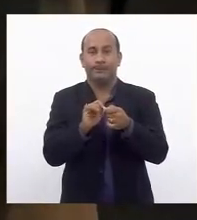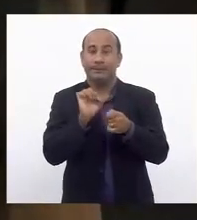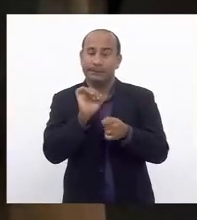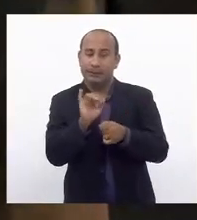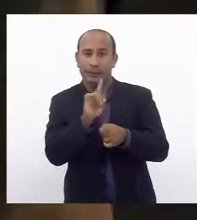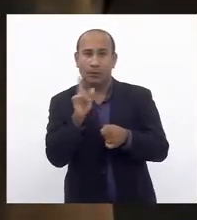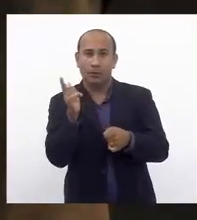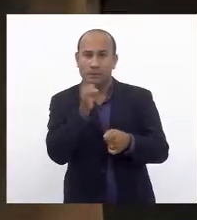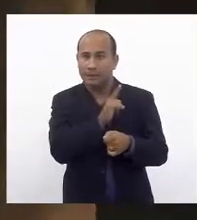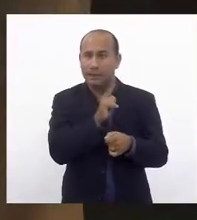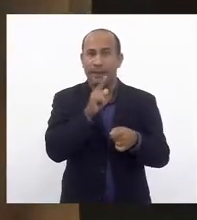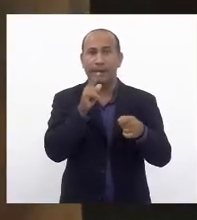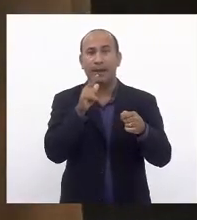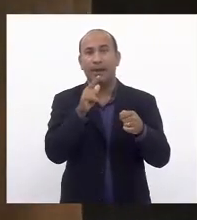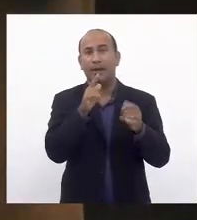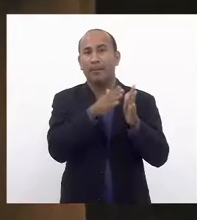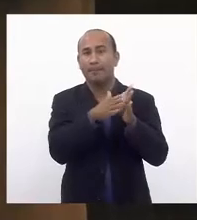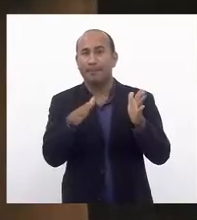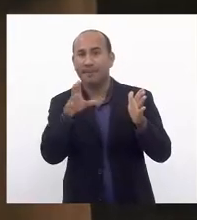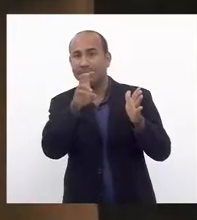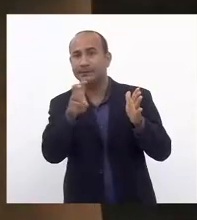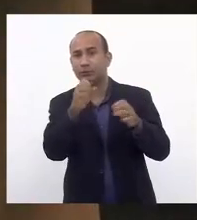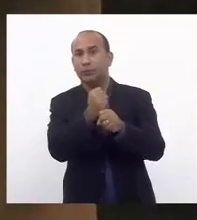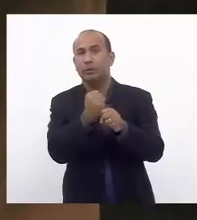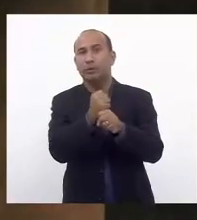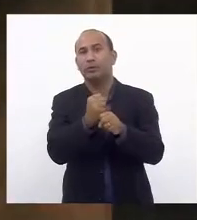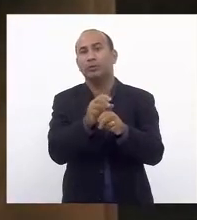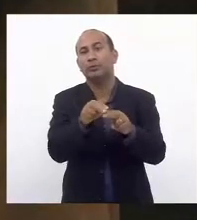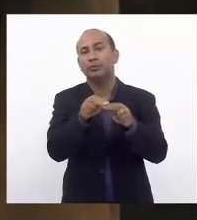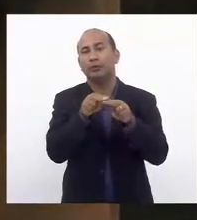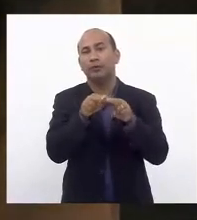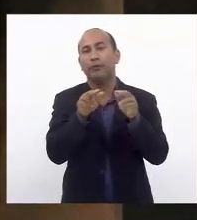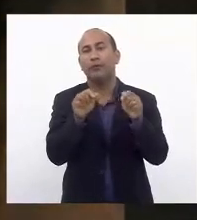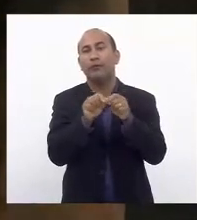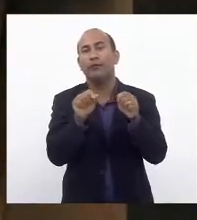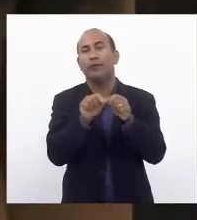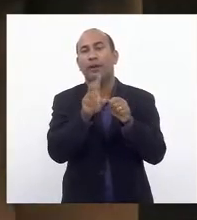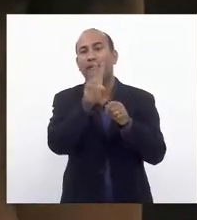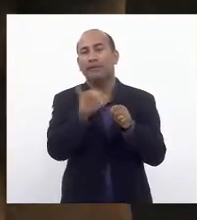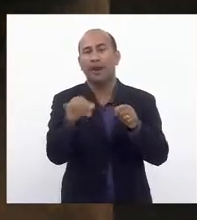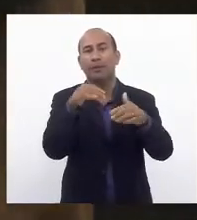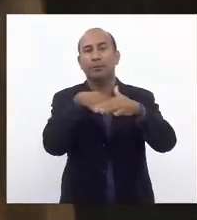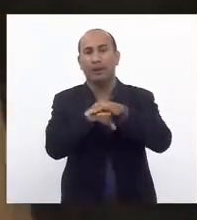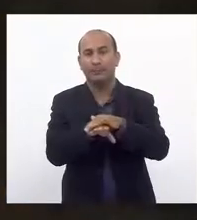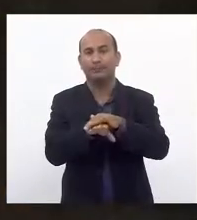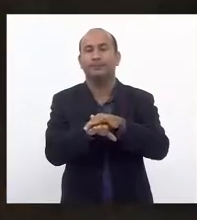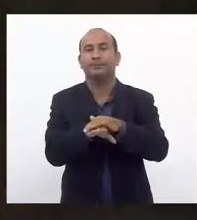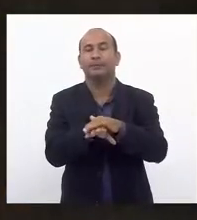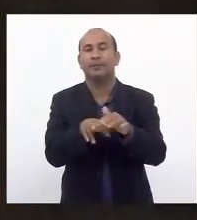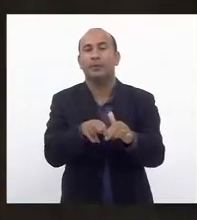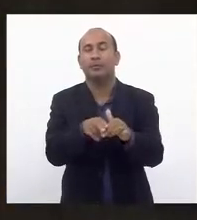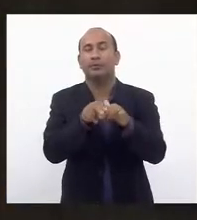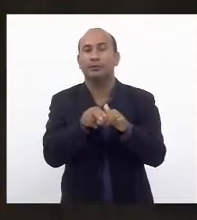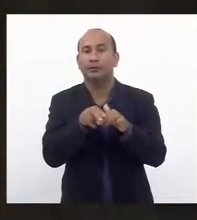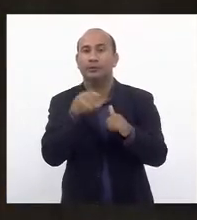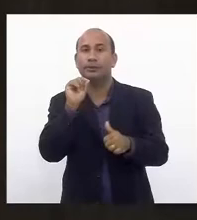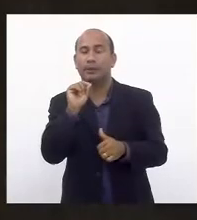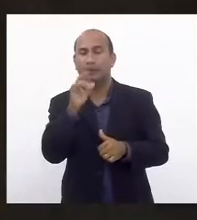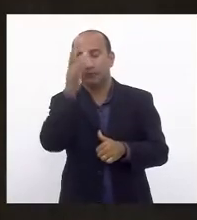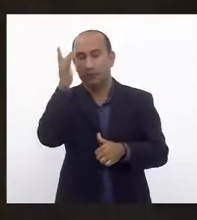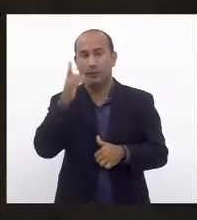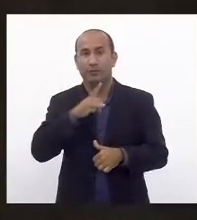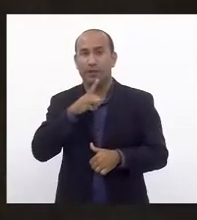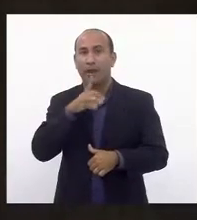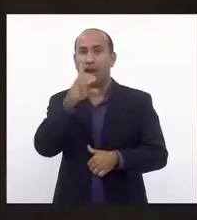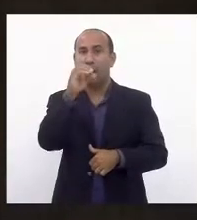o julgar neste prazo, o feito vai a arquivo. Sendo aqueles que tiverem